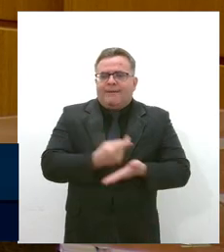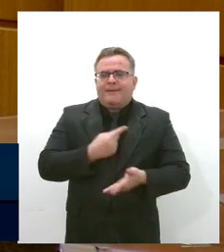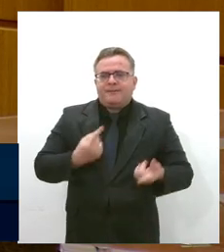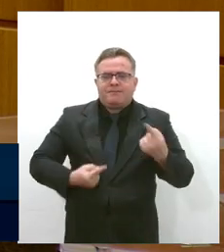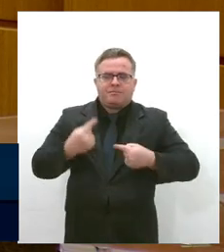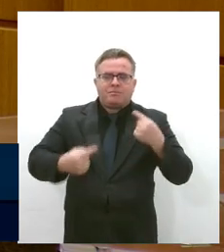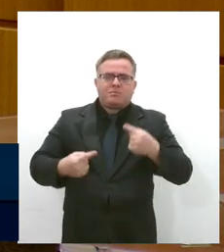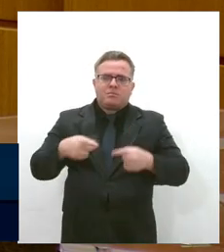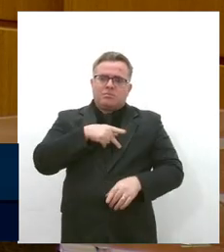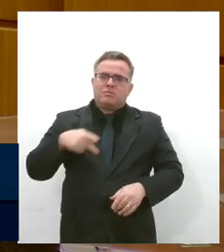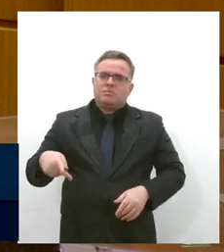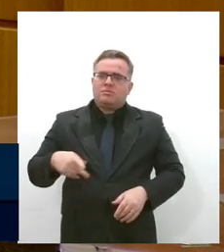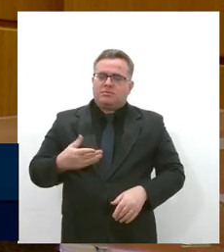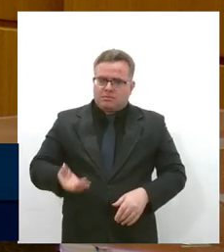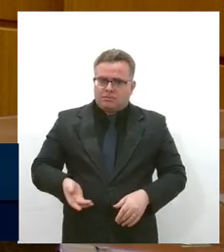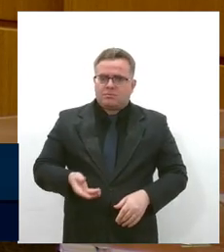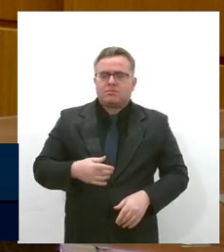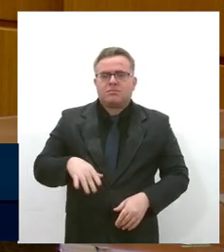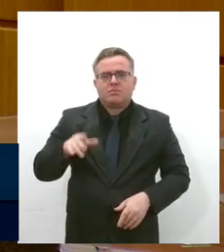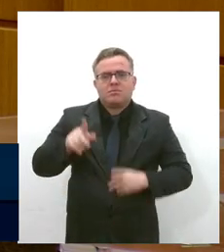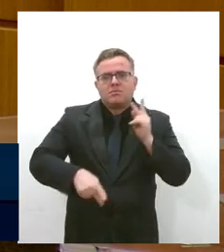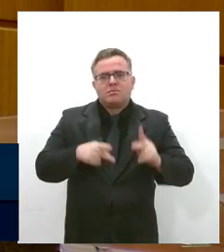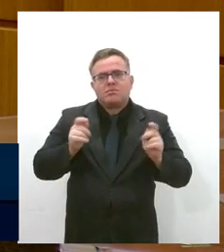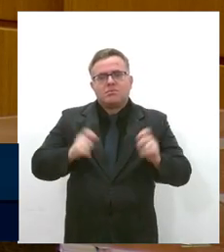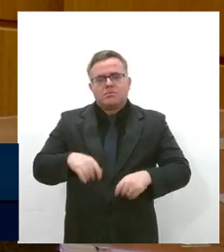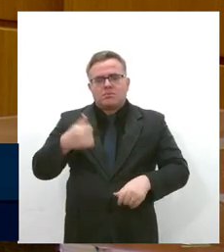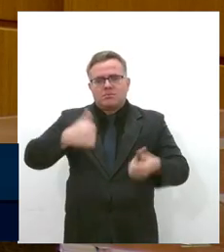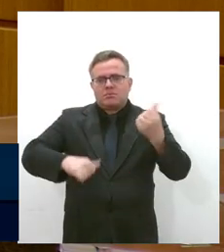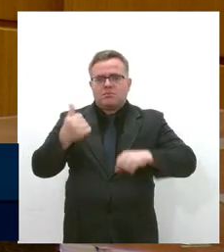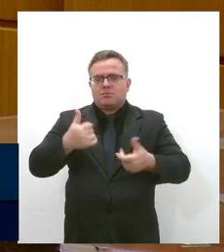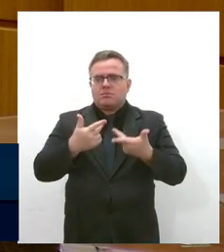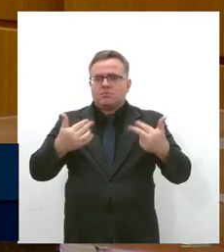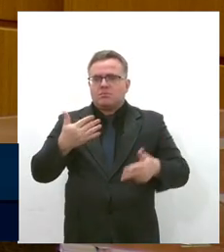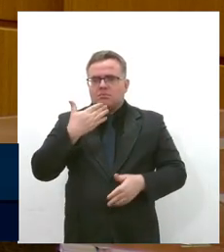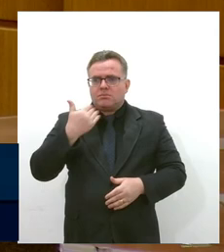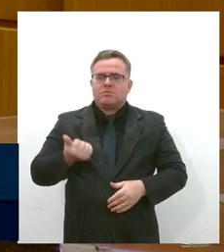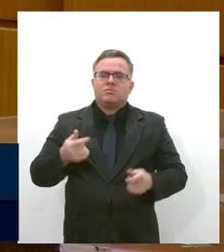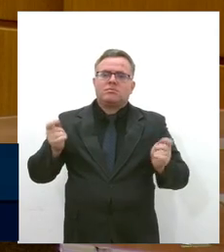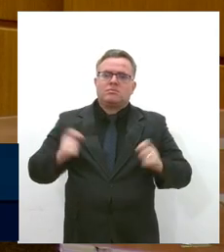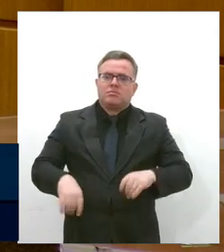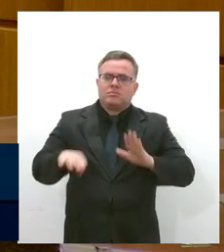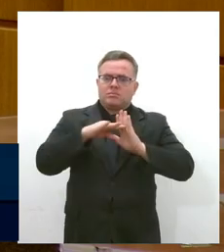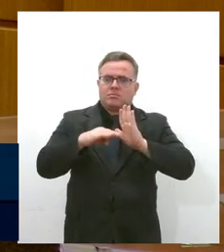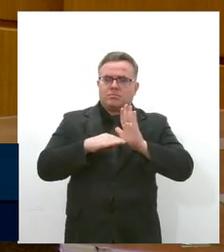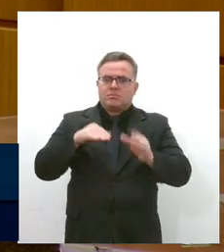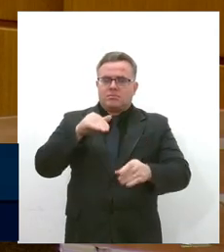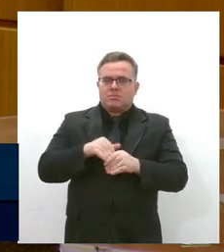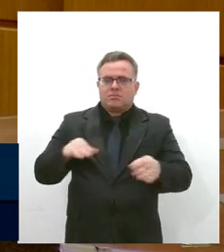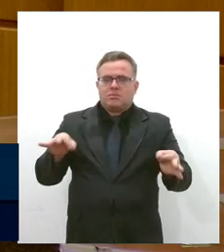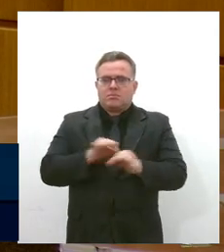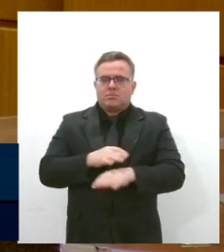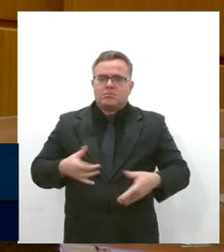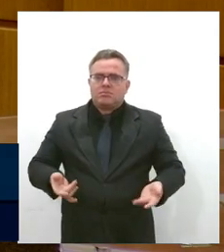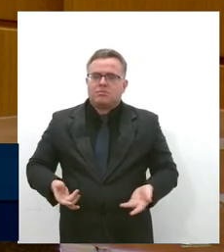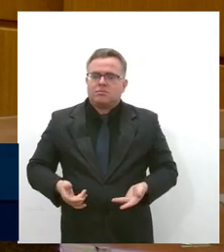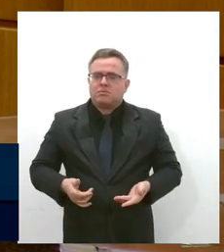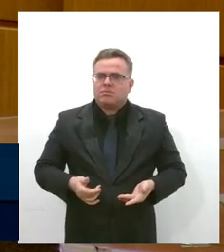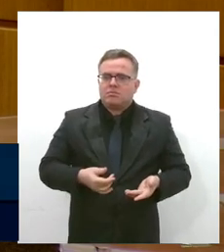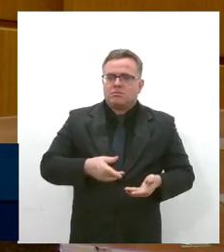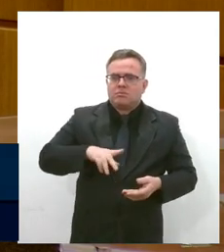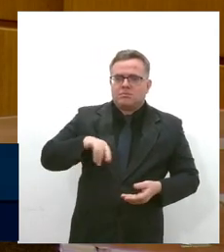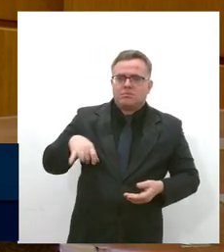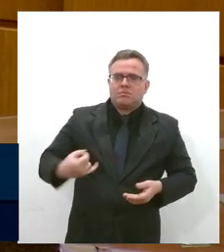população possa realmente analisar melhor. E não é diferente também dos programas eleitorais. Ao invés de aproveitar o espaço tão precioso,